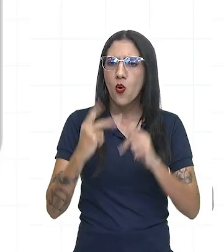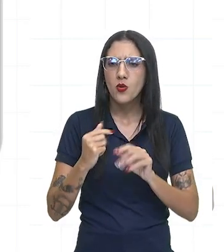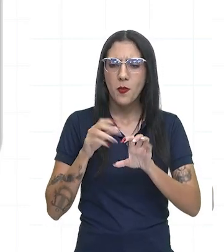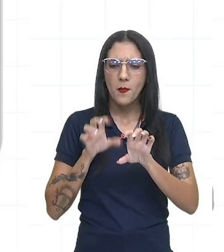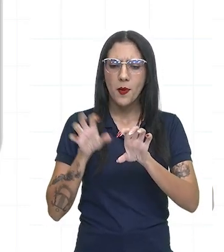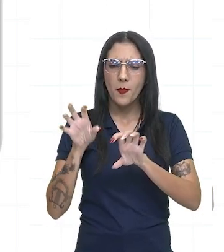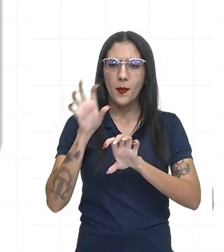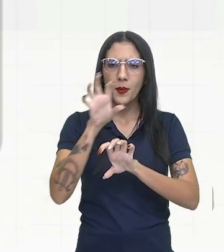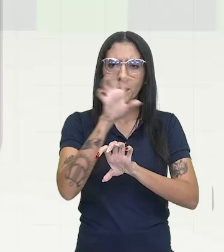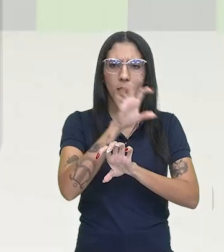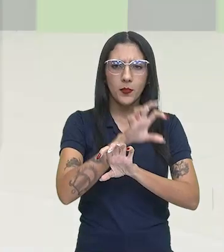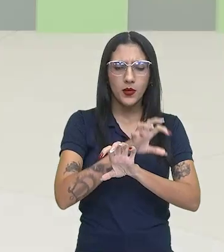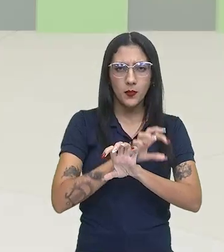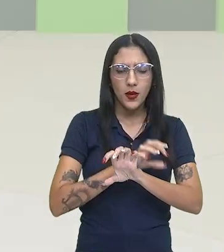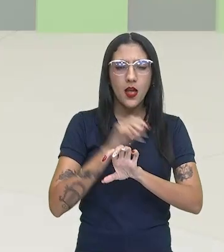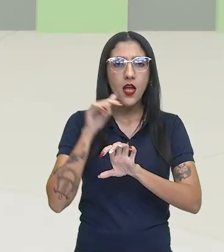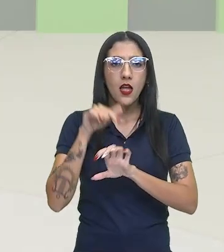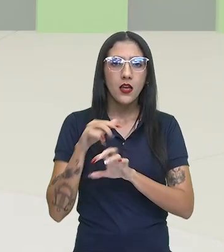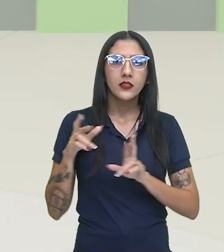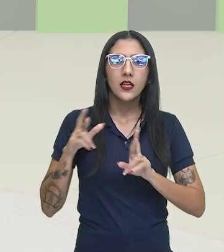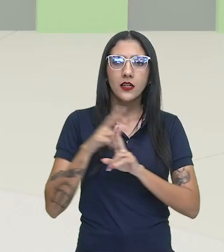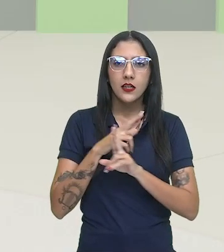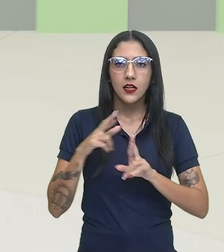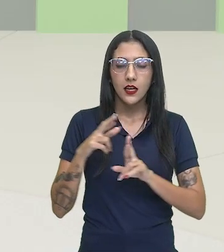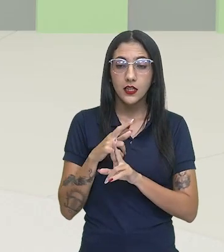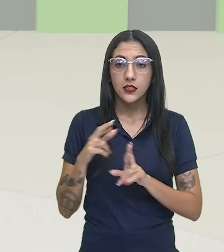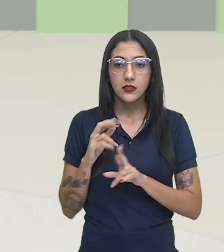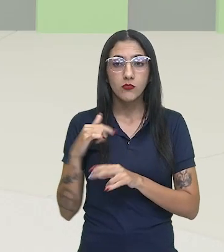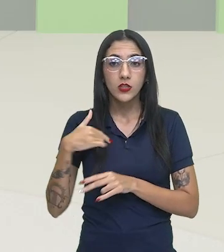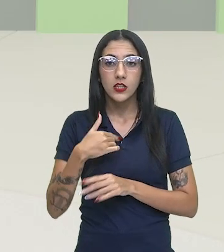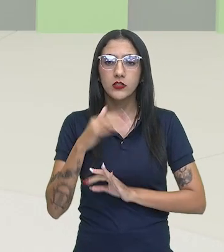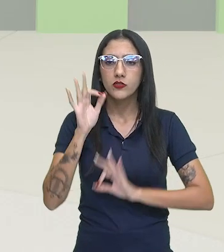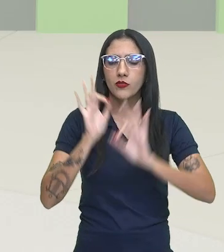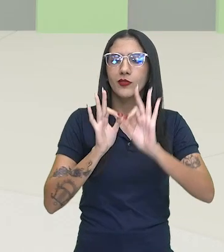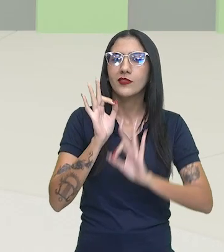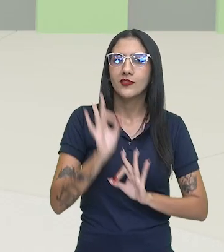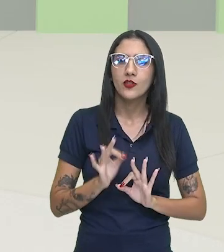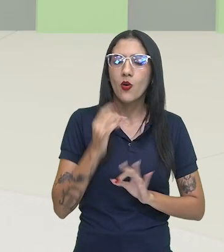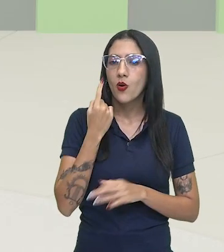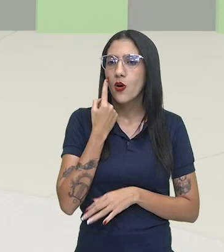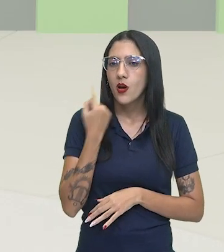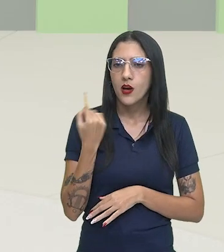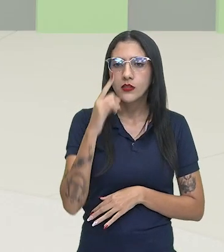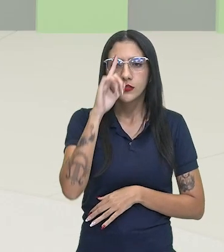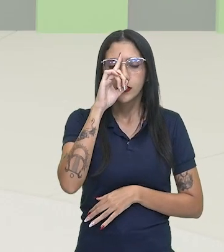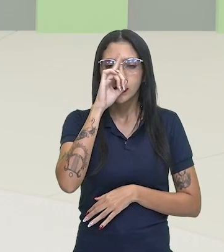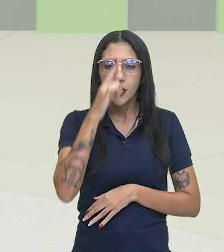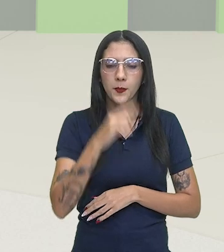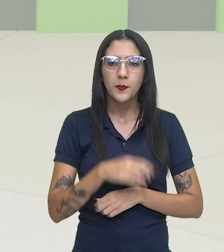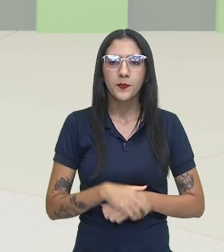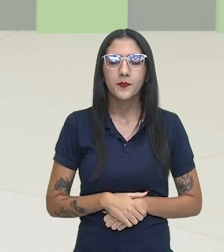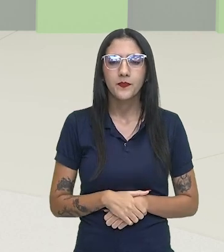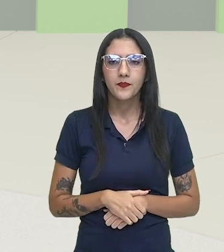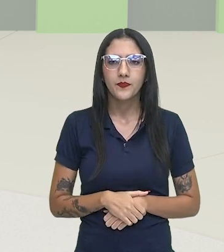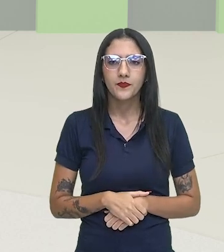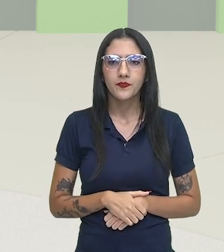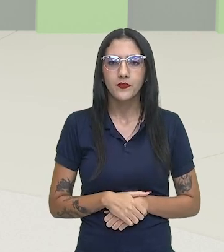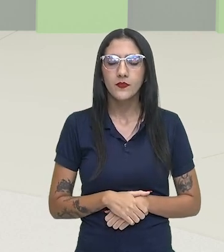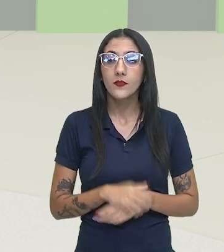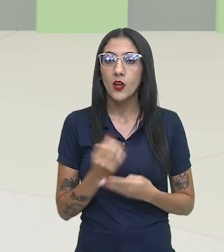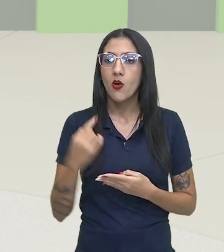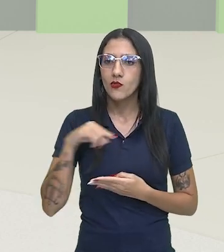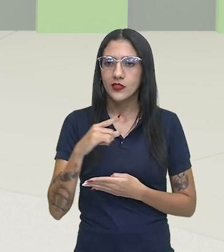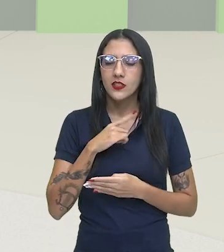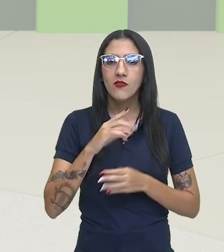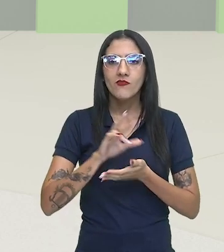a relação que nós temos, né, neste mapa mental, né, enquanto que você tem ali